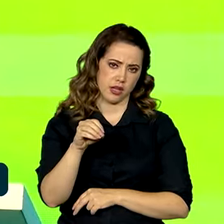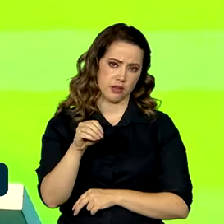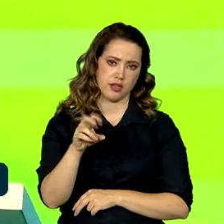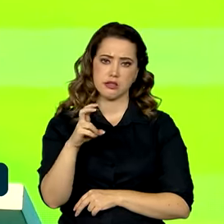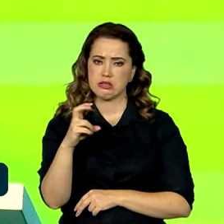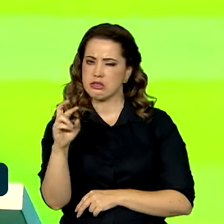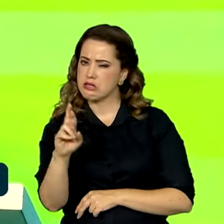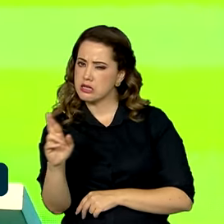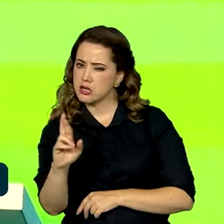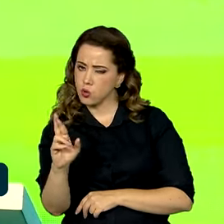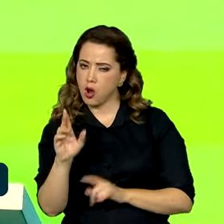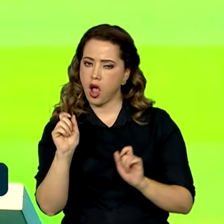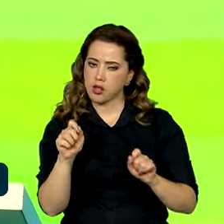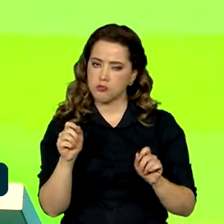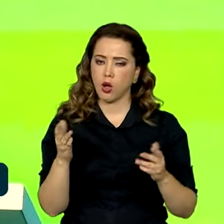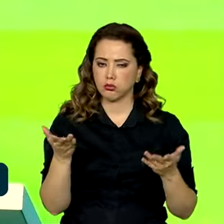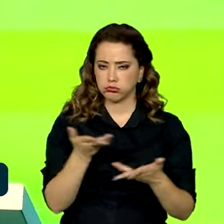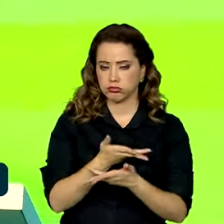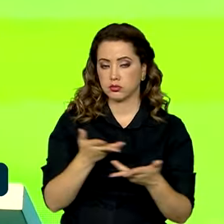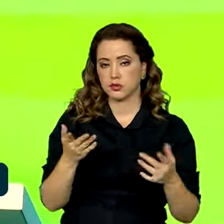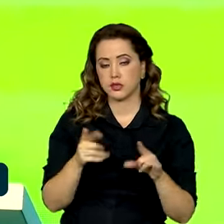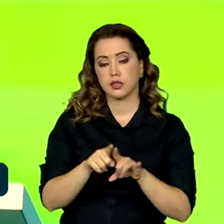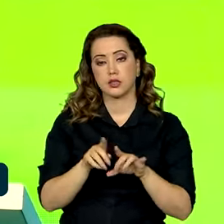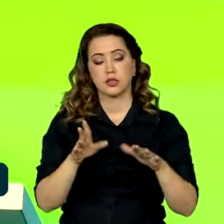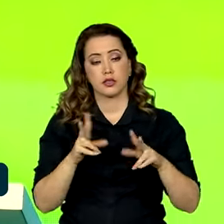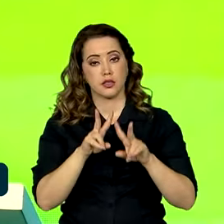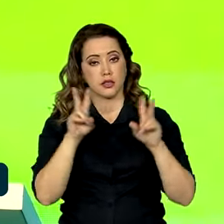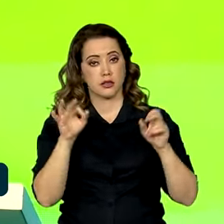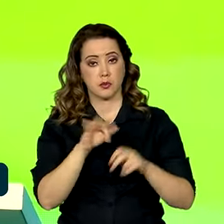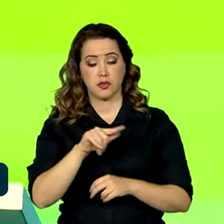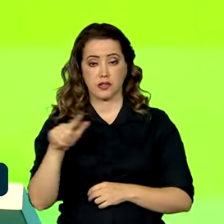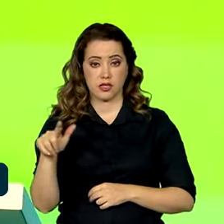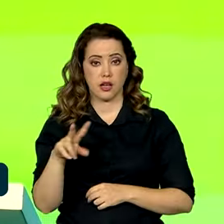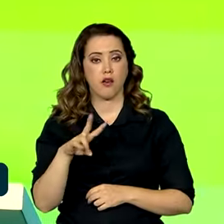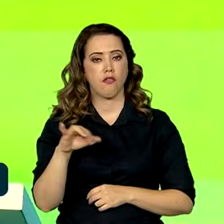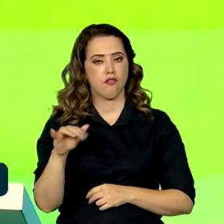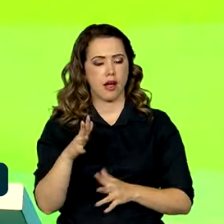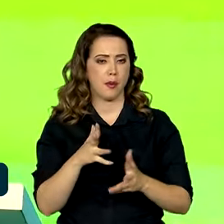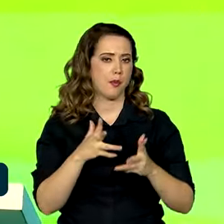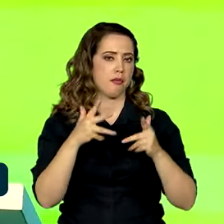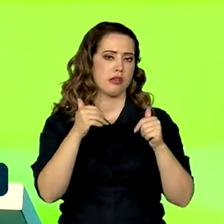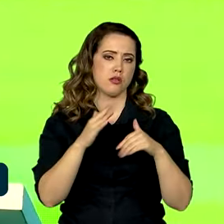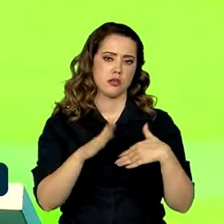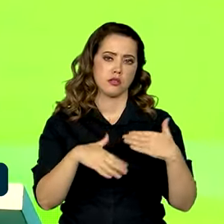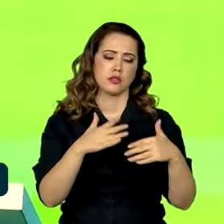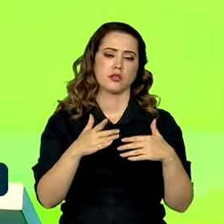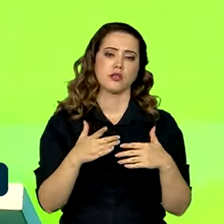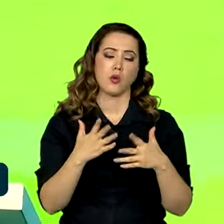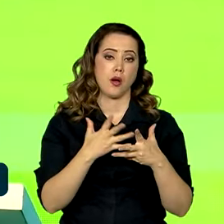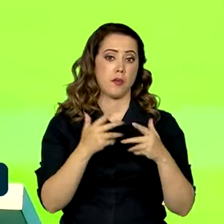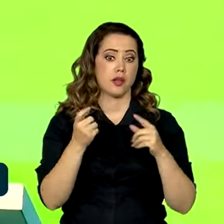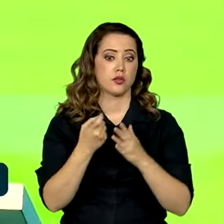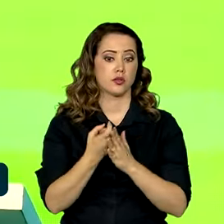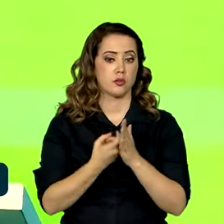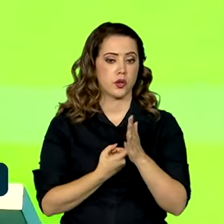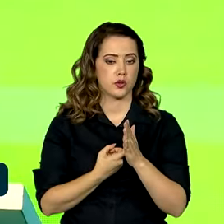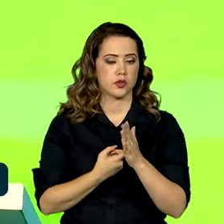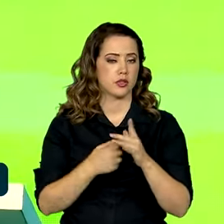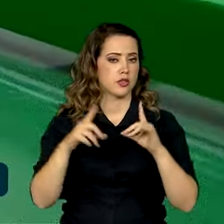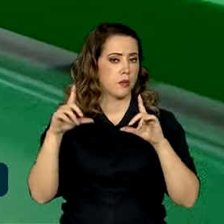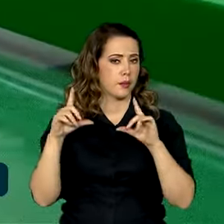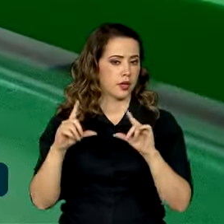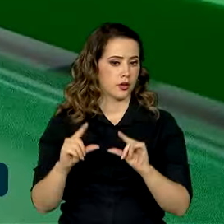câmbio competitivo. E a questão fiscal deve melhorar com a reforma tributária. Quanto